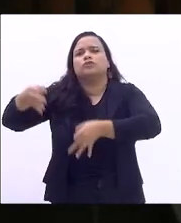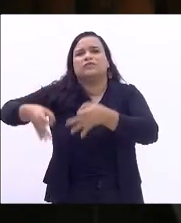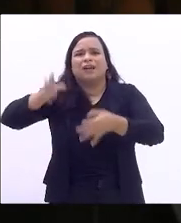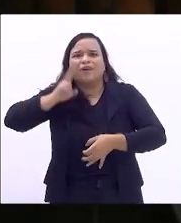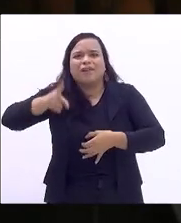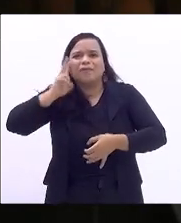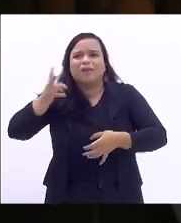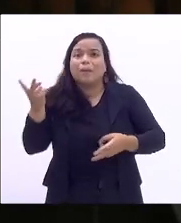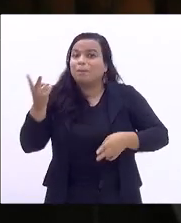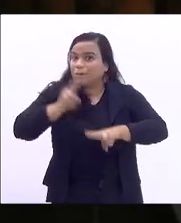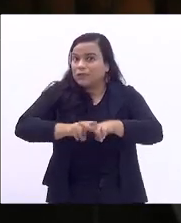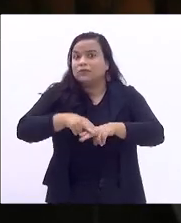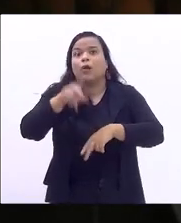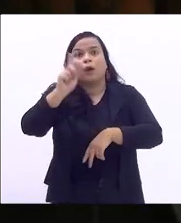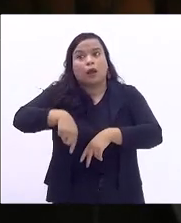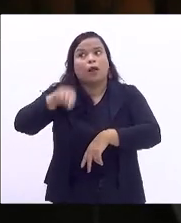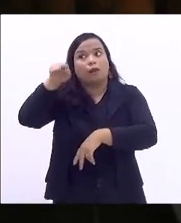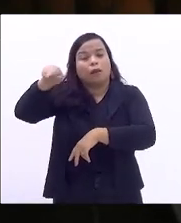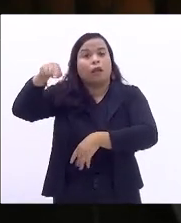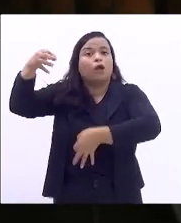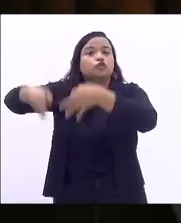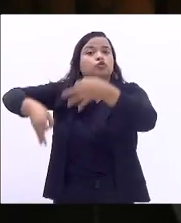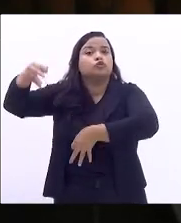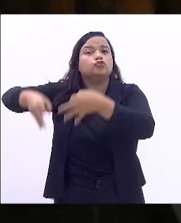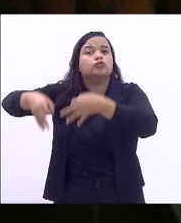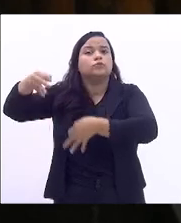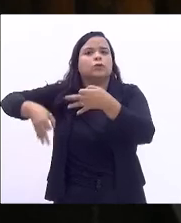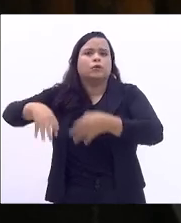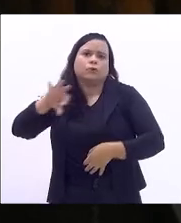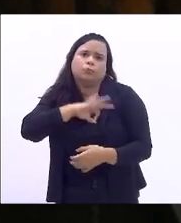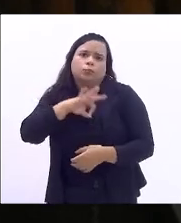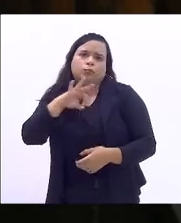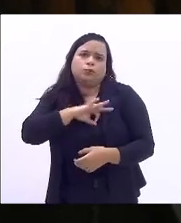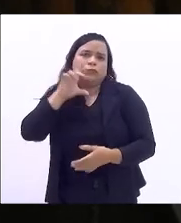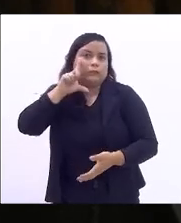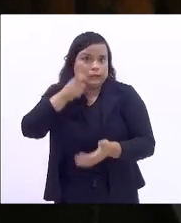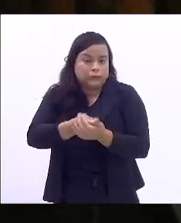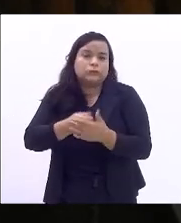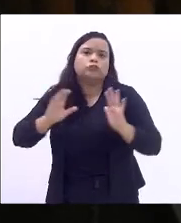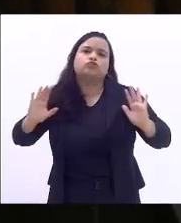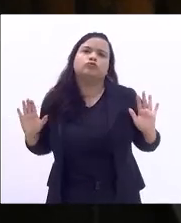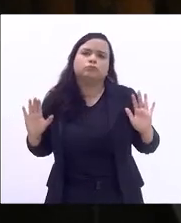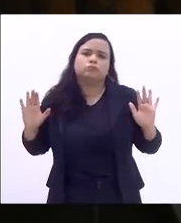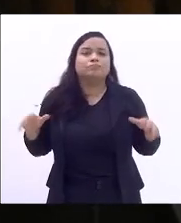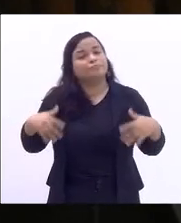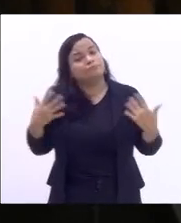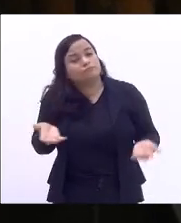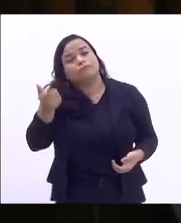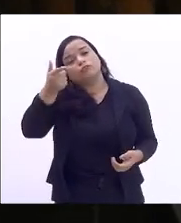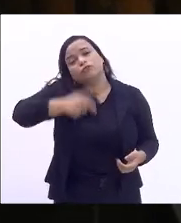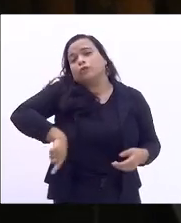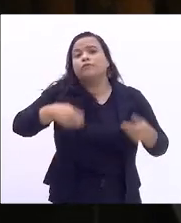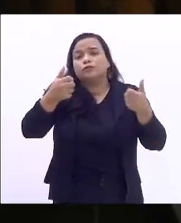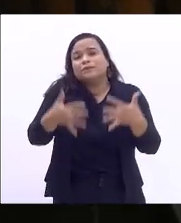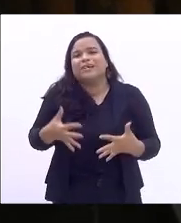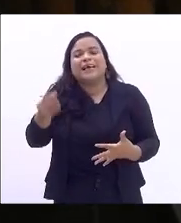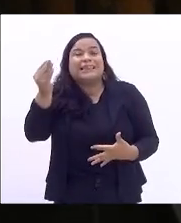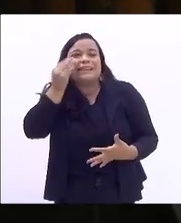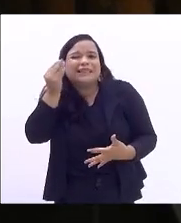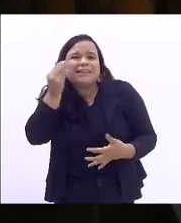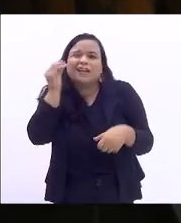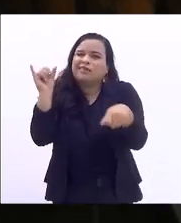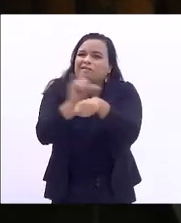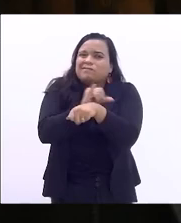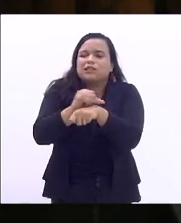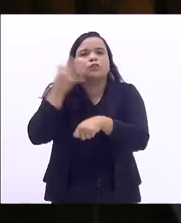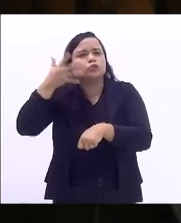Lembrando que as prisões são decretados pela autoridade policial mais uma vez fica claro uma tentativa em